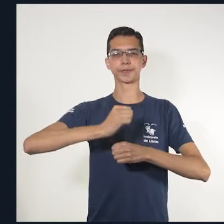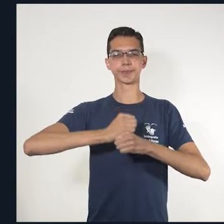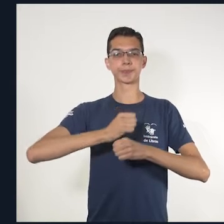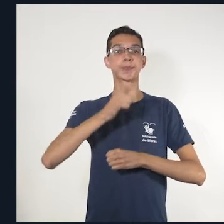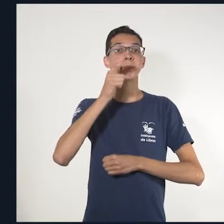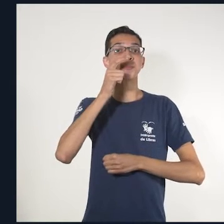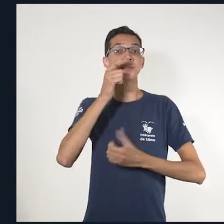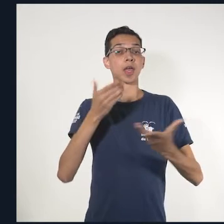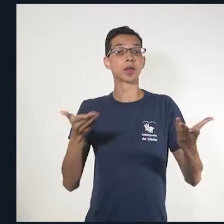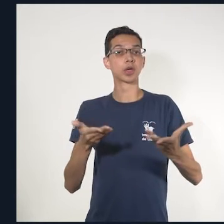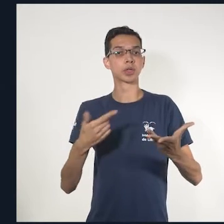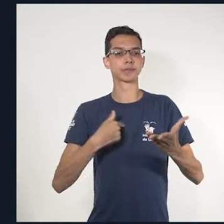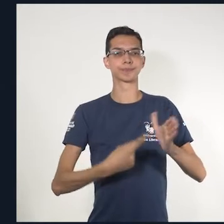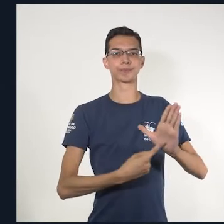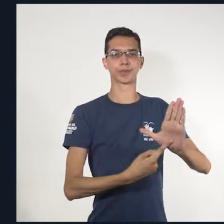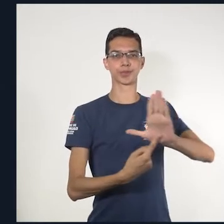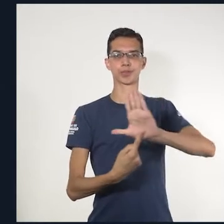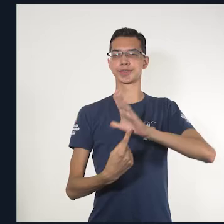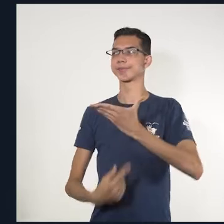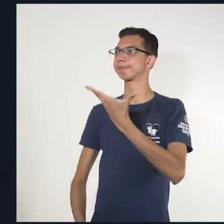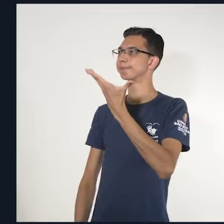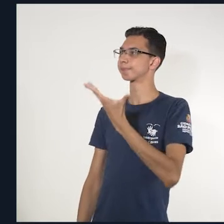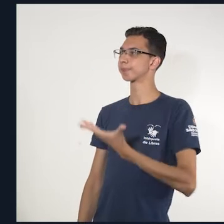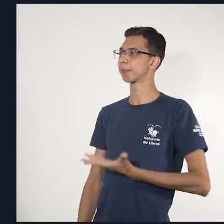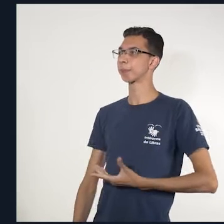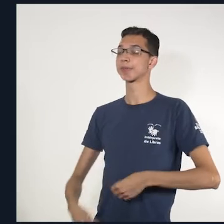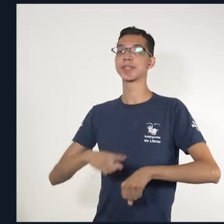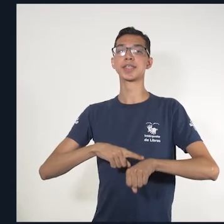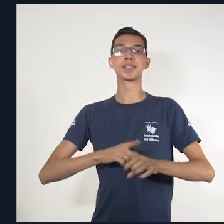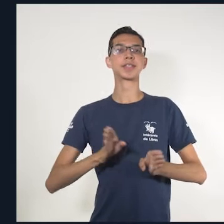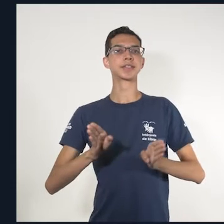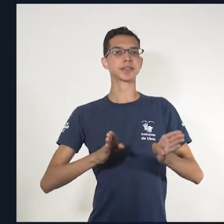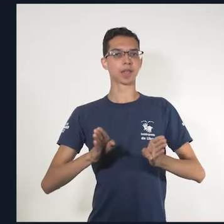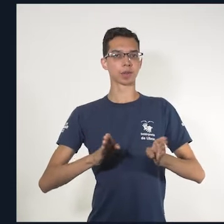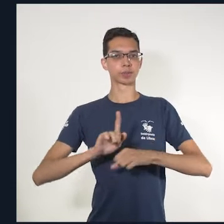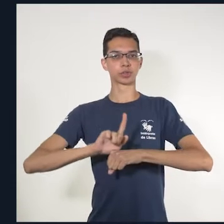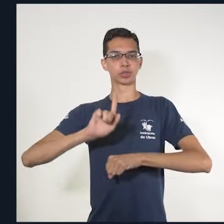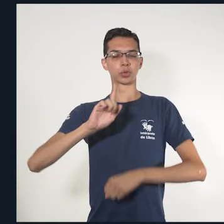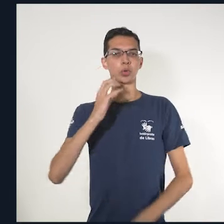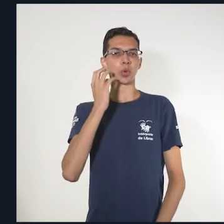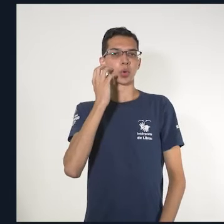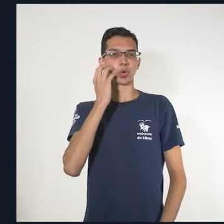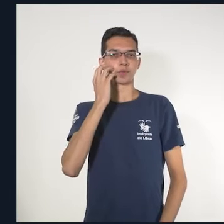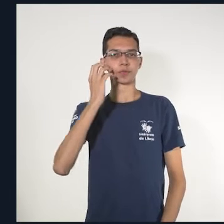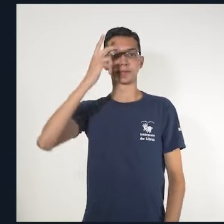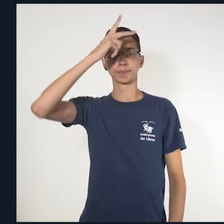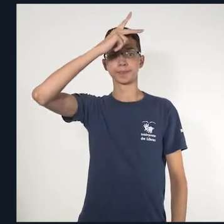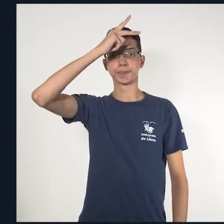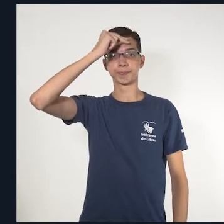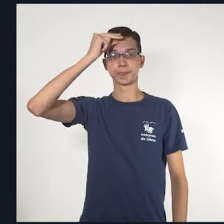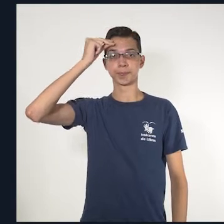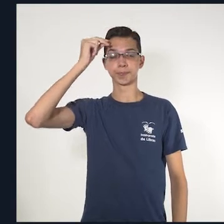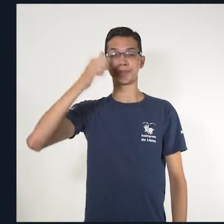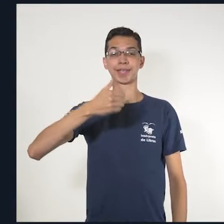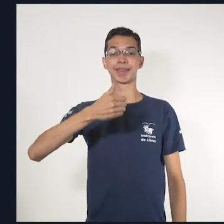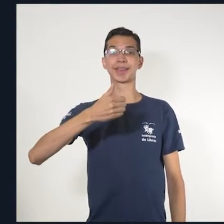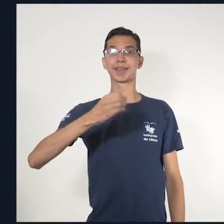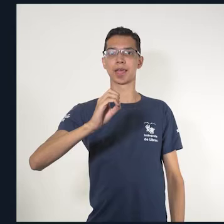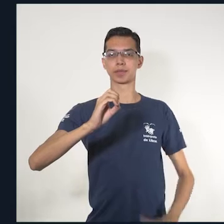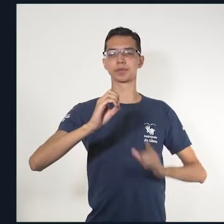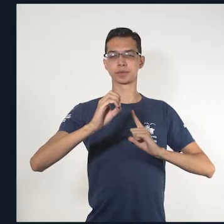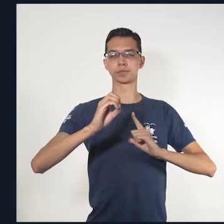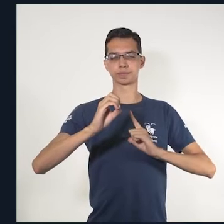vocês que nesse período a gestão Bruno Covas abriu 10 novos hospitais. Hospital